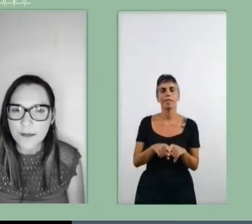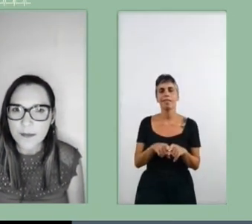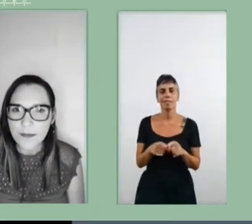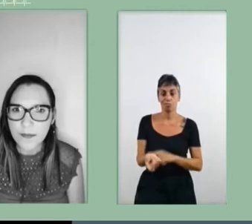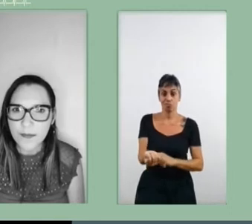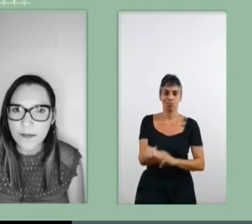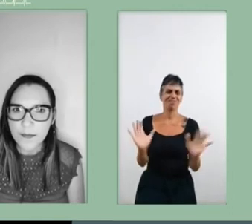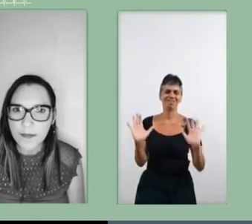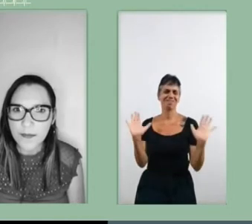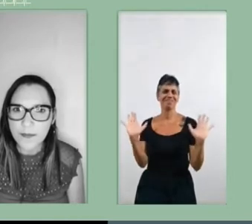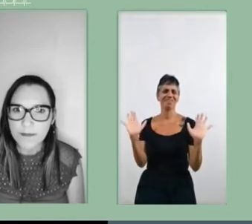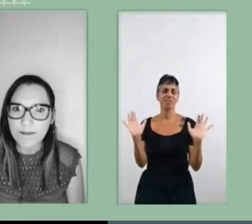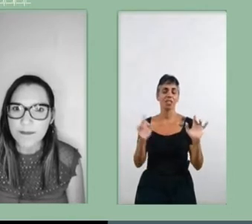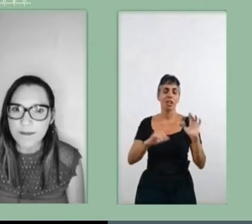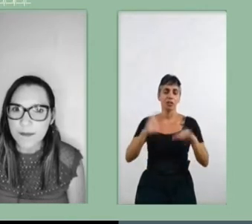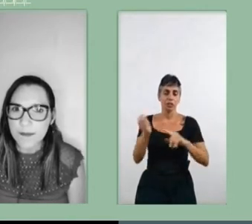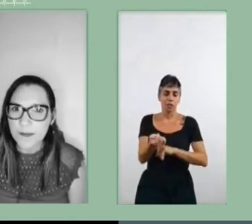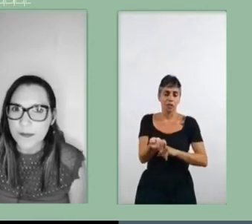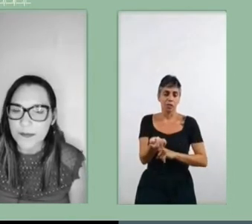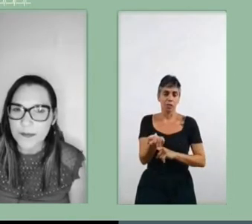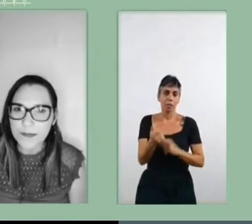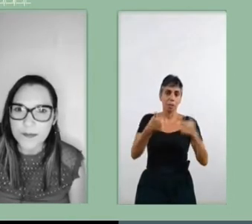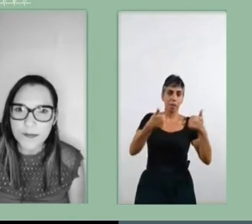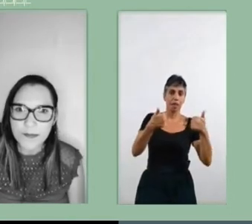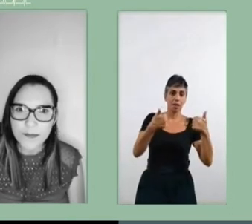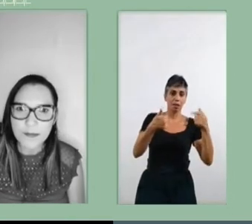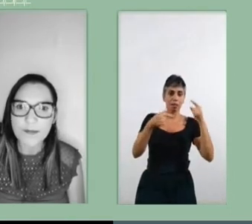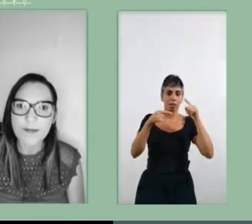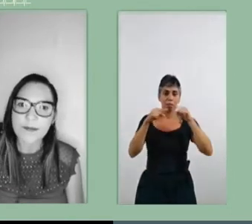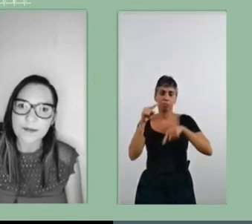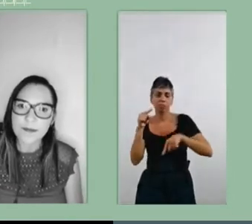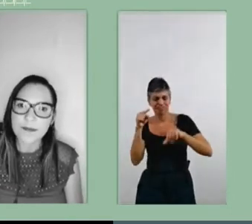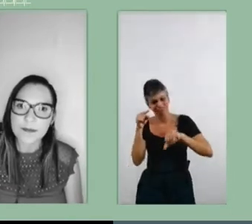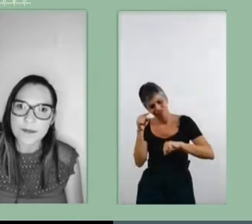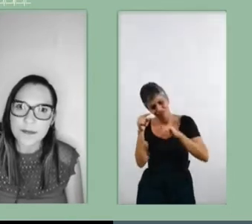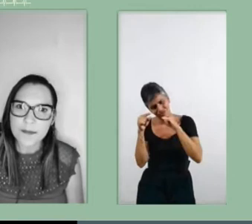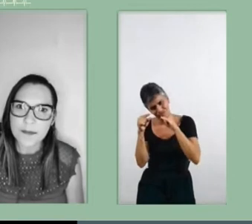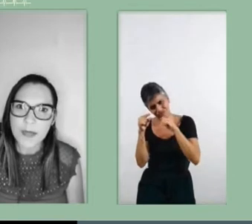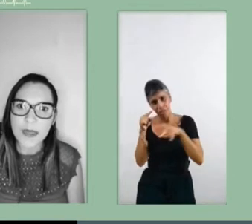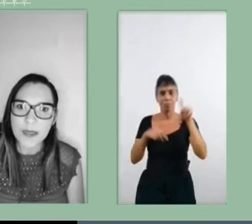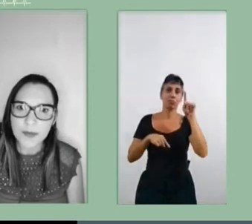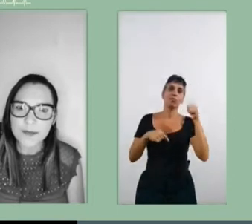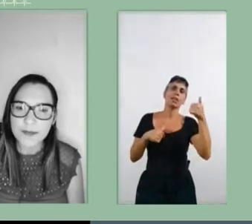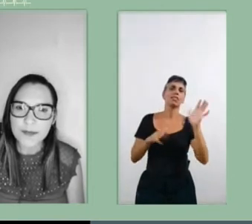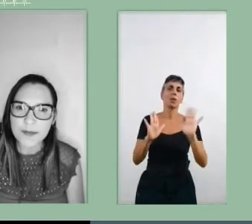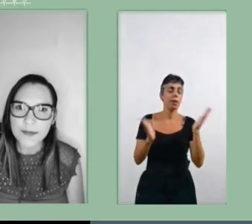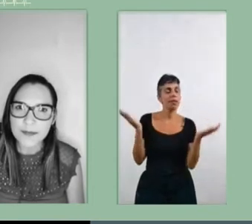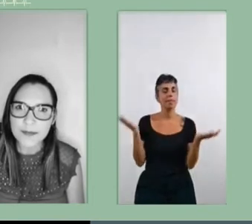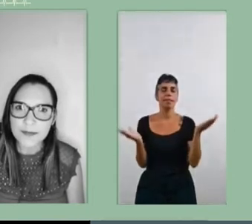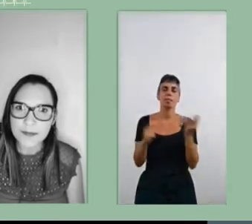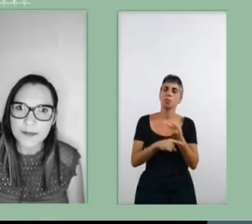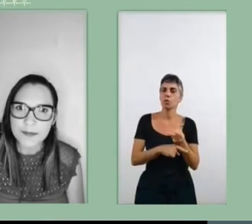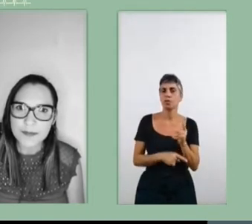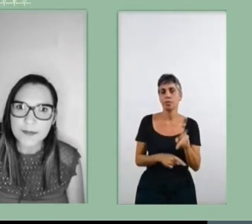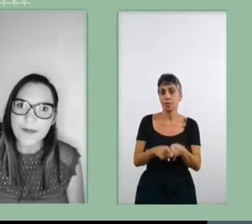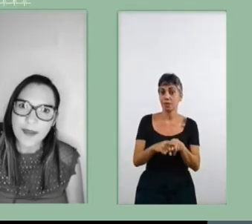ou picos, né? Que tu tá super bem ou que tu tá super mal. Então, é um equilíbrio. E, na verdade, é um desafio,